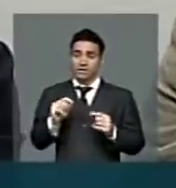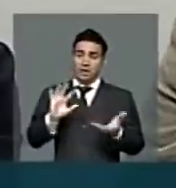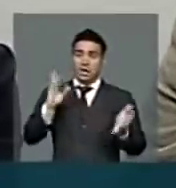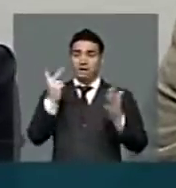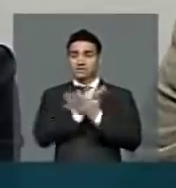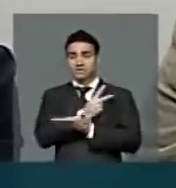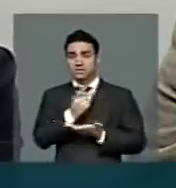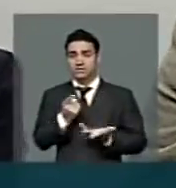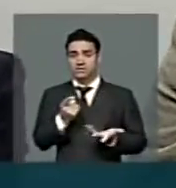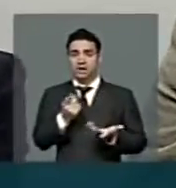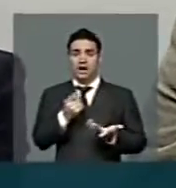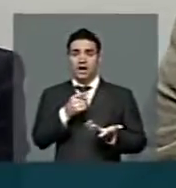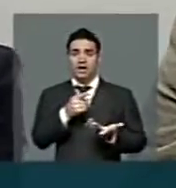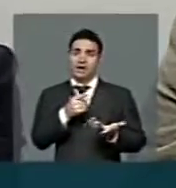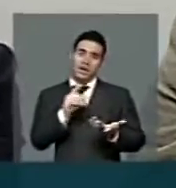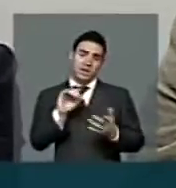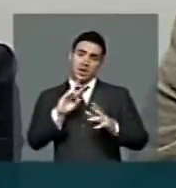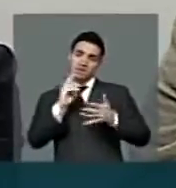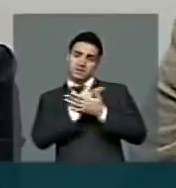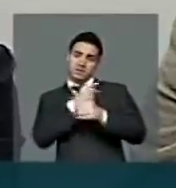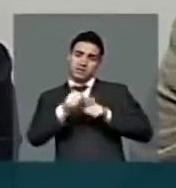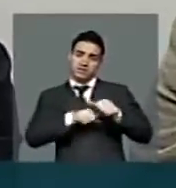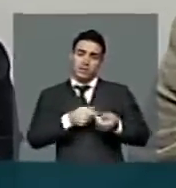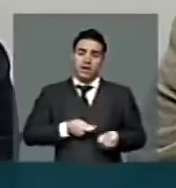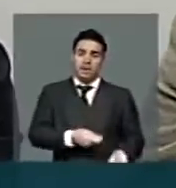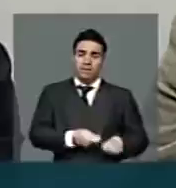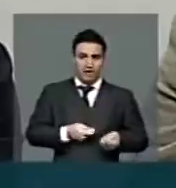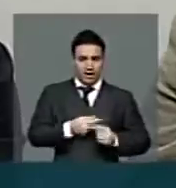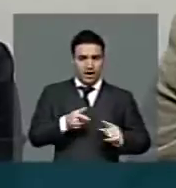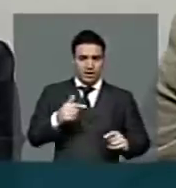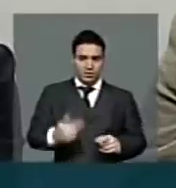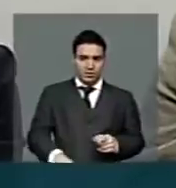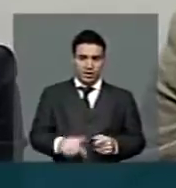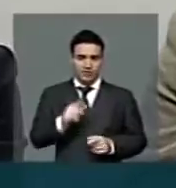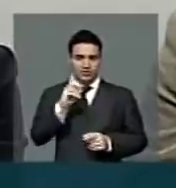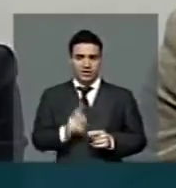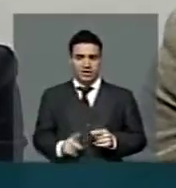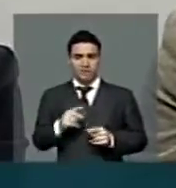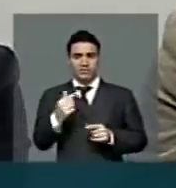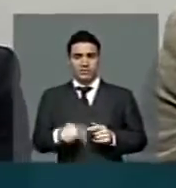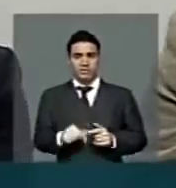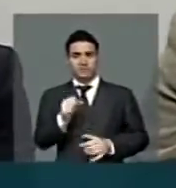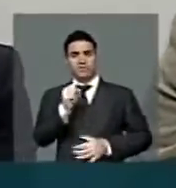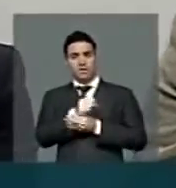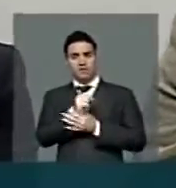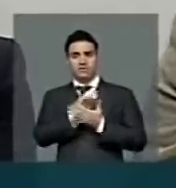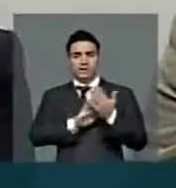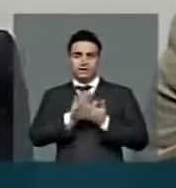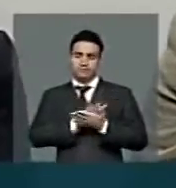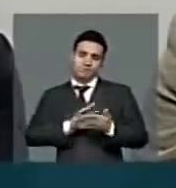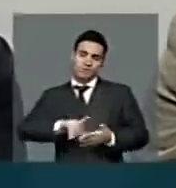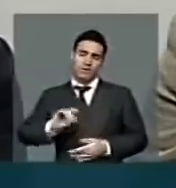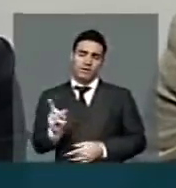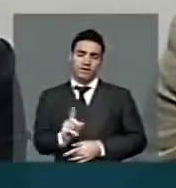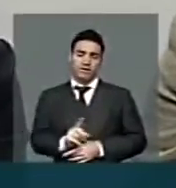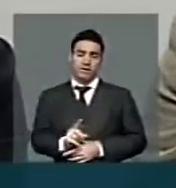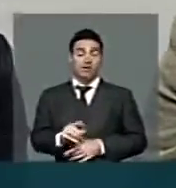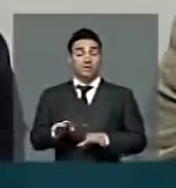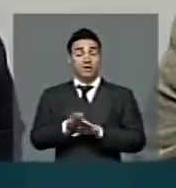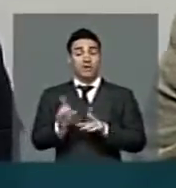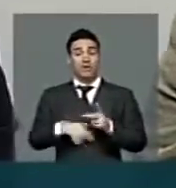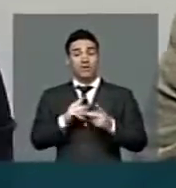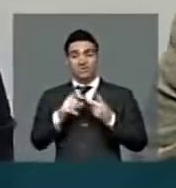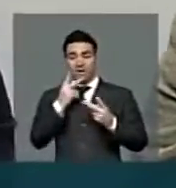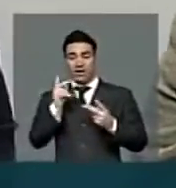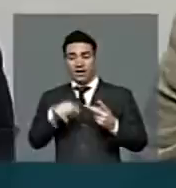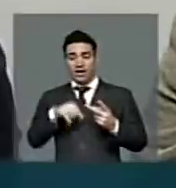ser, ele vai ser privado de direitos? Ele vai ter que exercer essa profissão sem segurança? Não, de jeito nenhum. Outra objeção é dizer que há mulheres